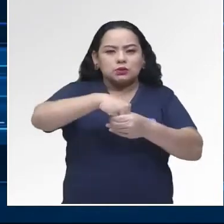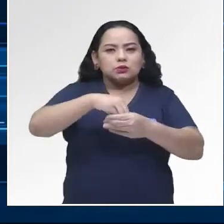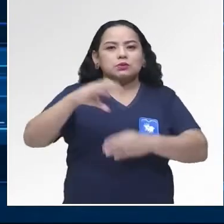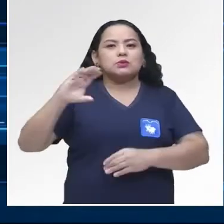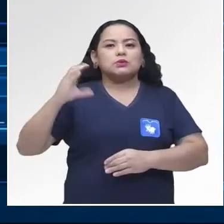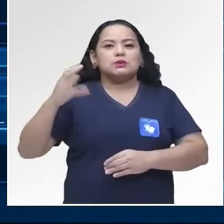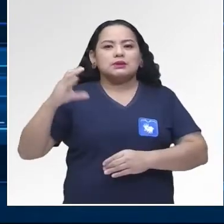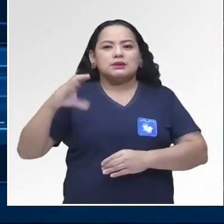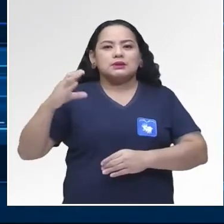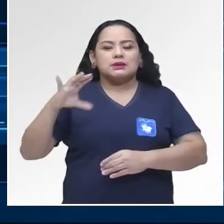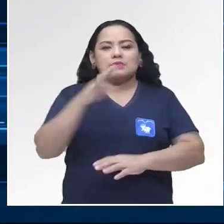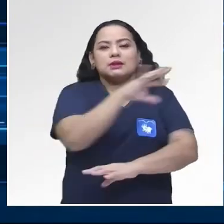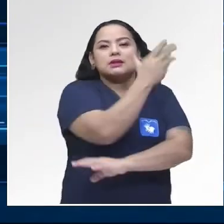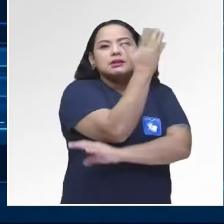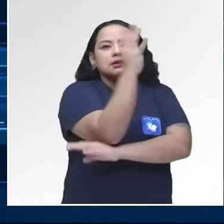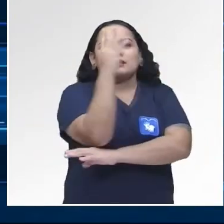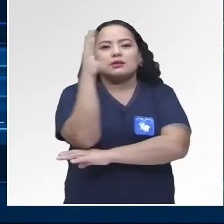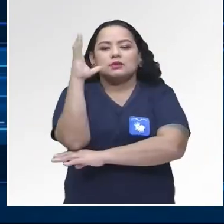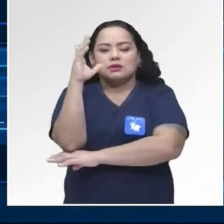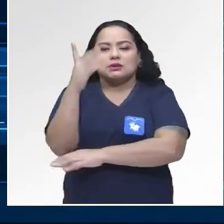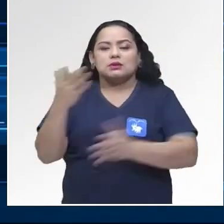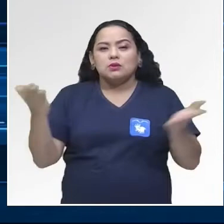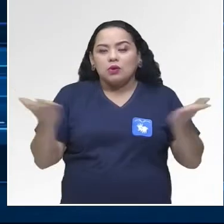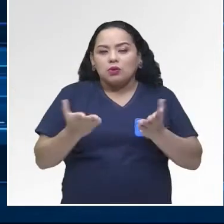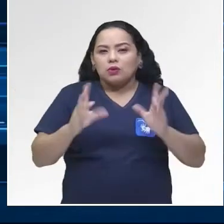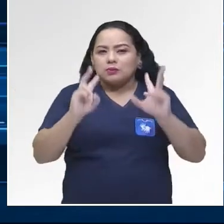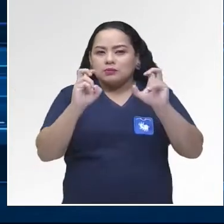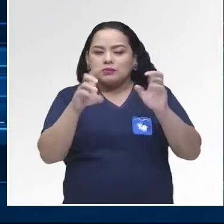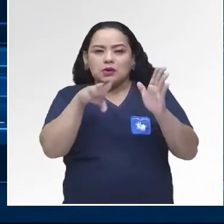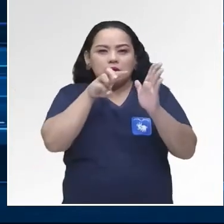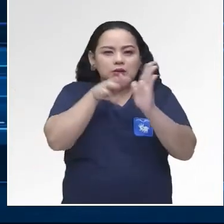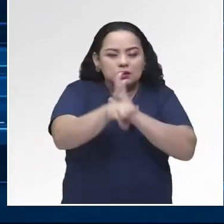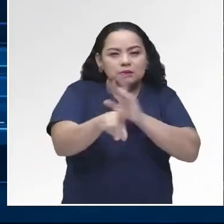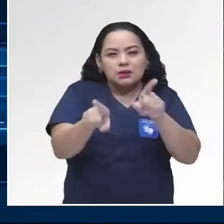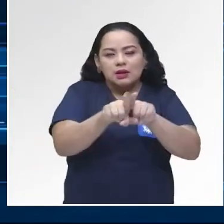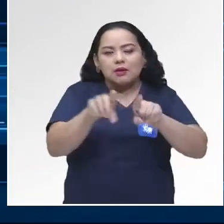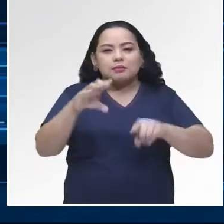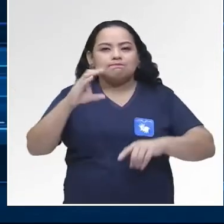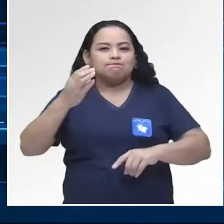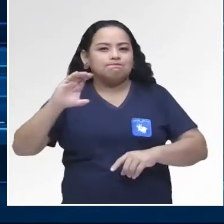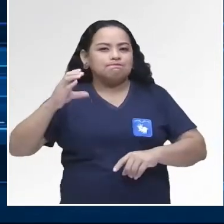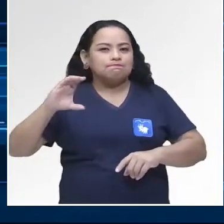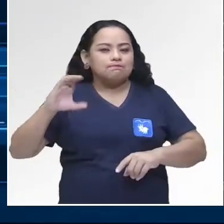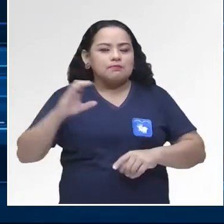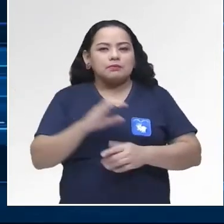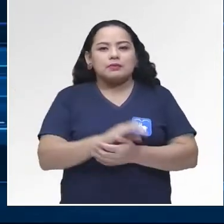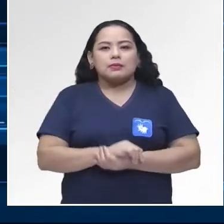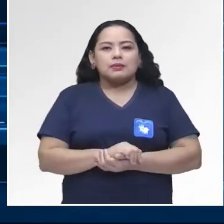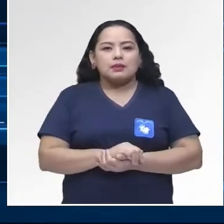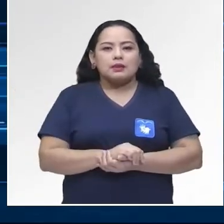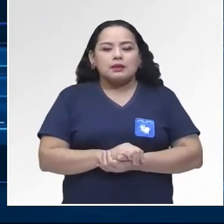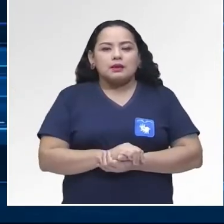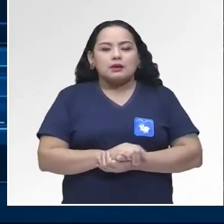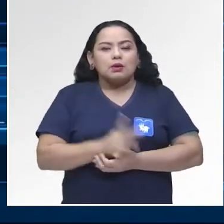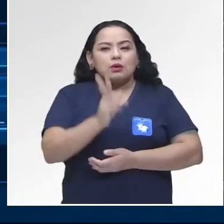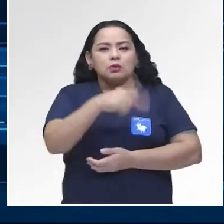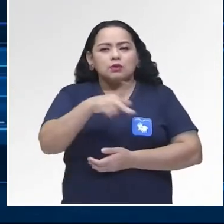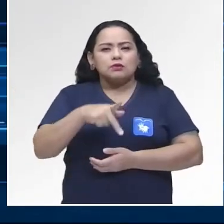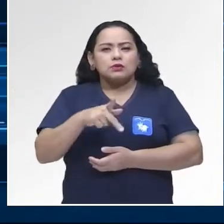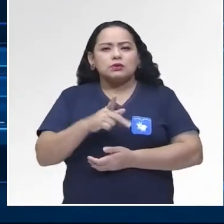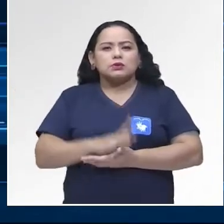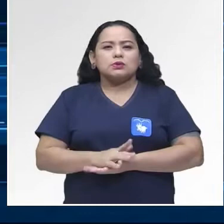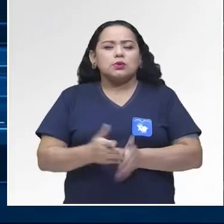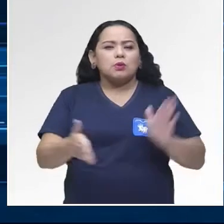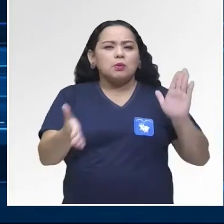natureza. Bom, como nós vamos falar de método, como nós vamos falar de ciência, eu gostaria de propor